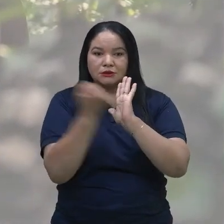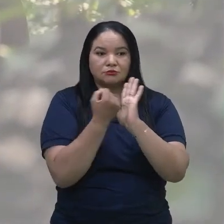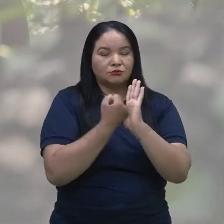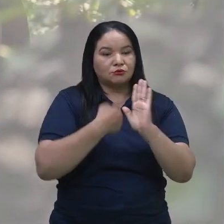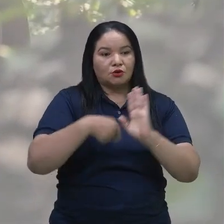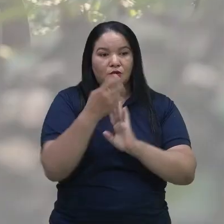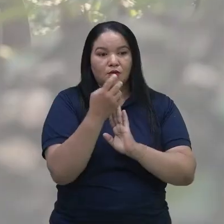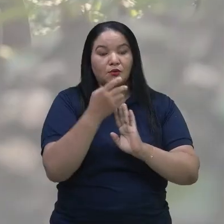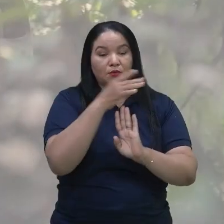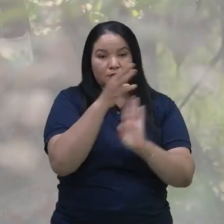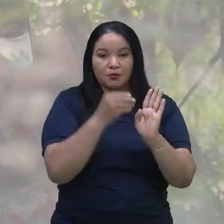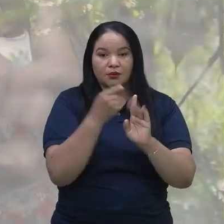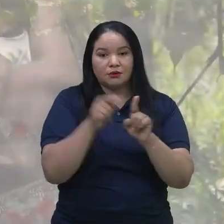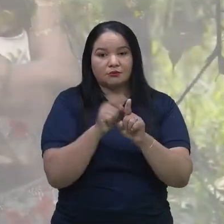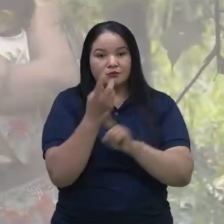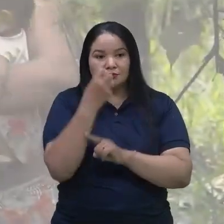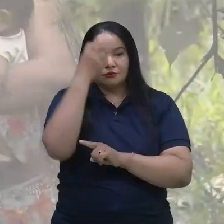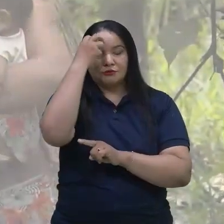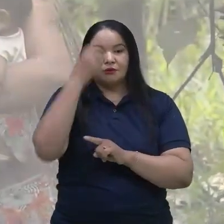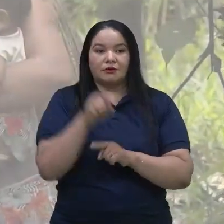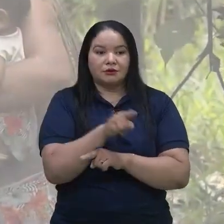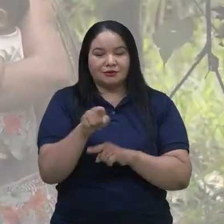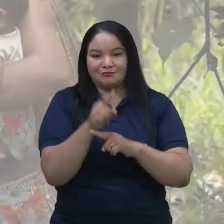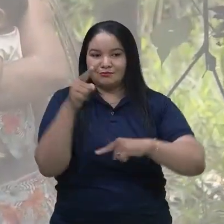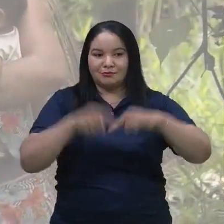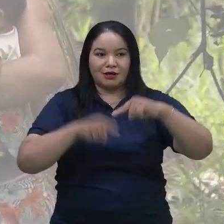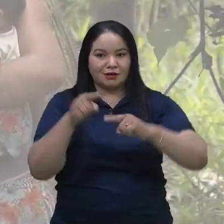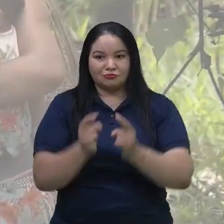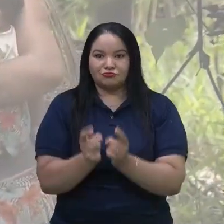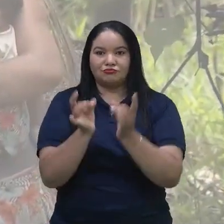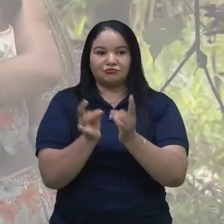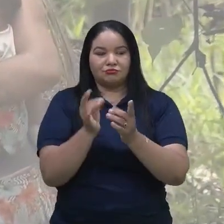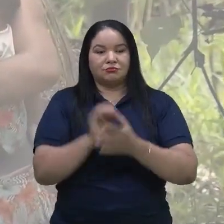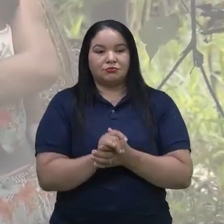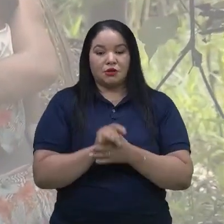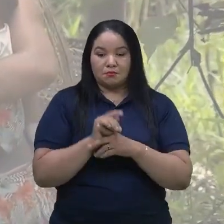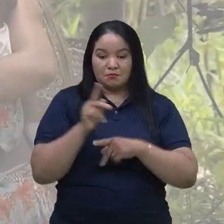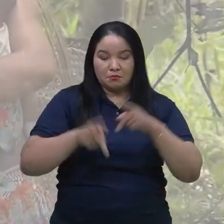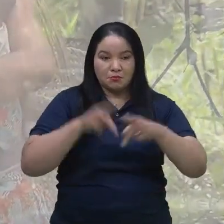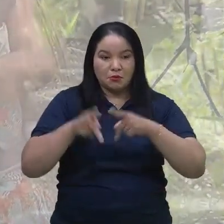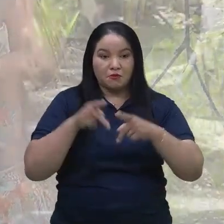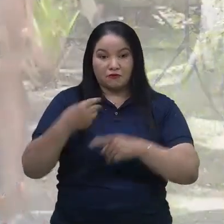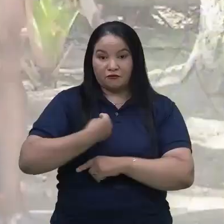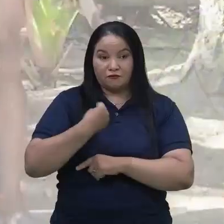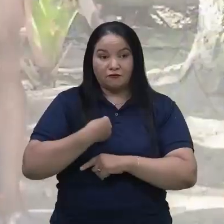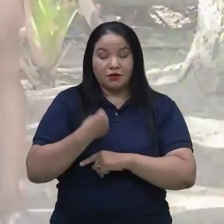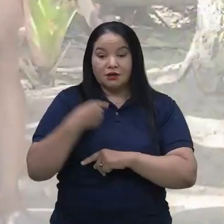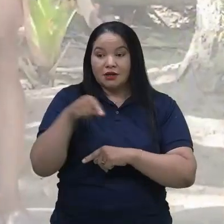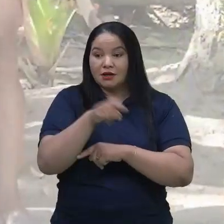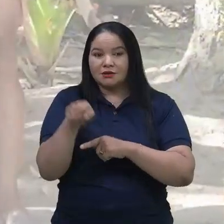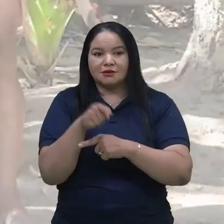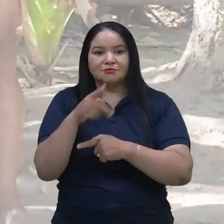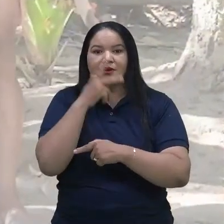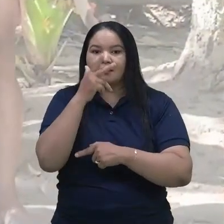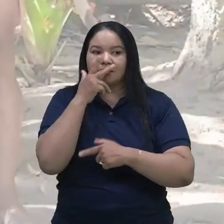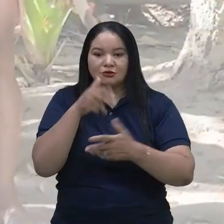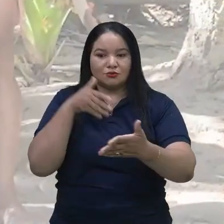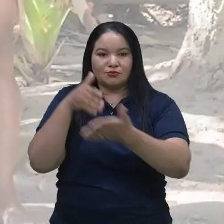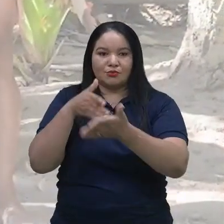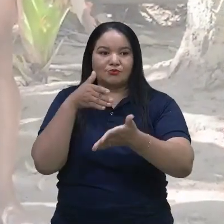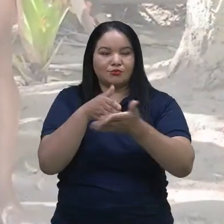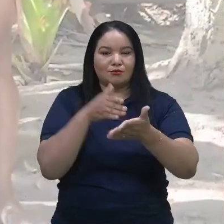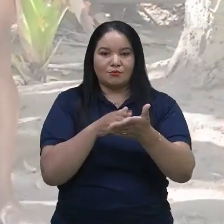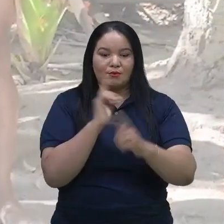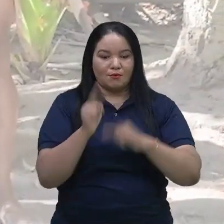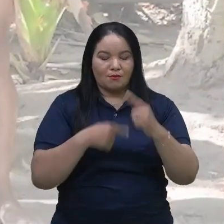cultural, é transformada em mercadoria, e os povos que a habitam são tratados como obstáculos ao progresso, quando